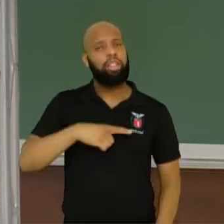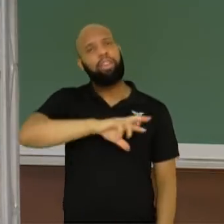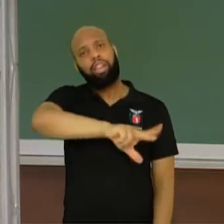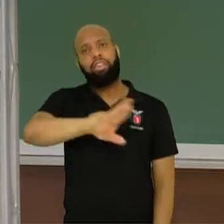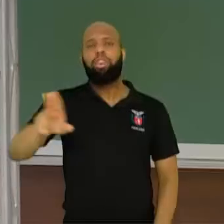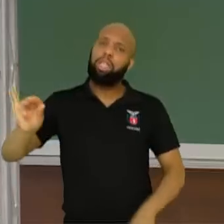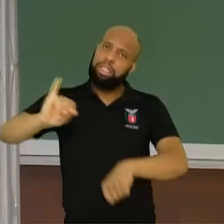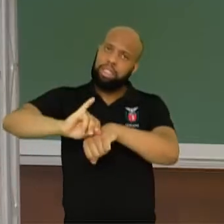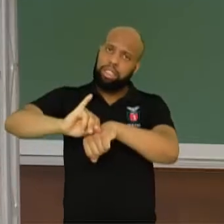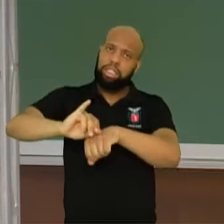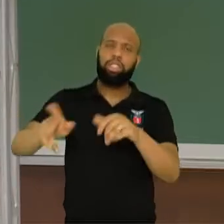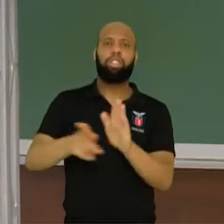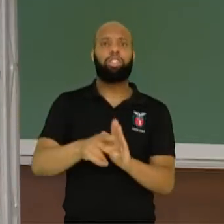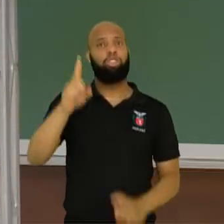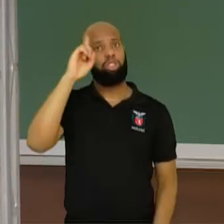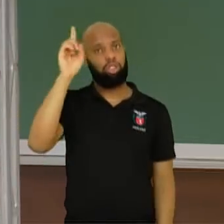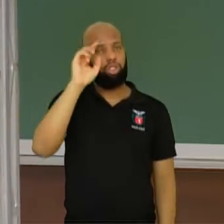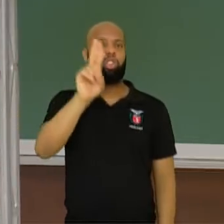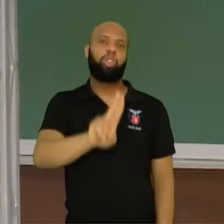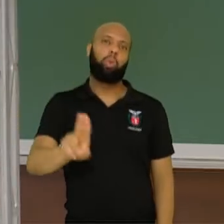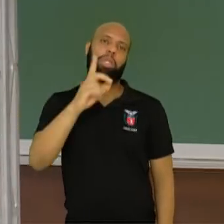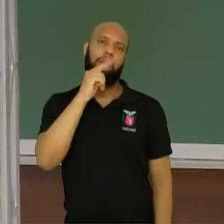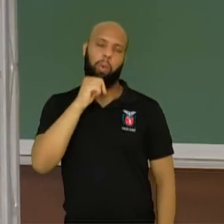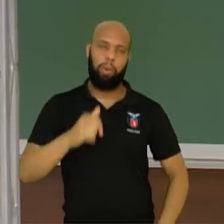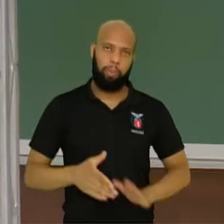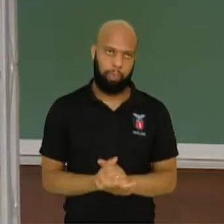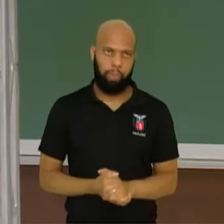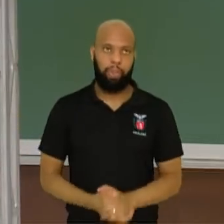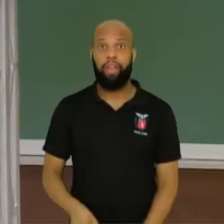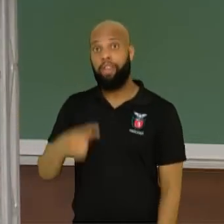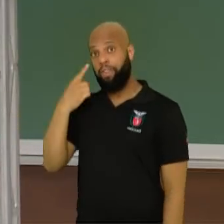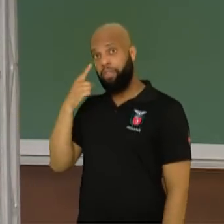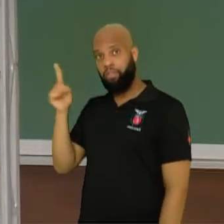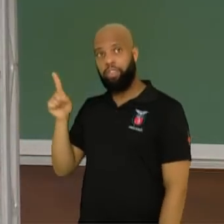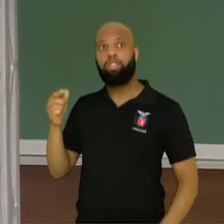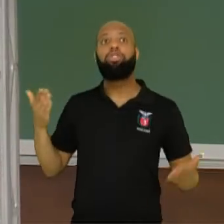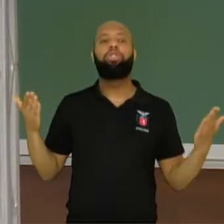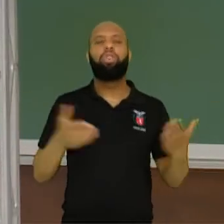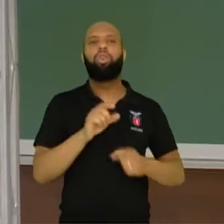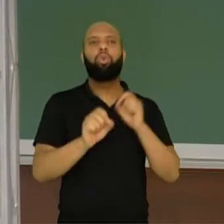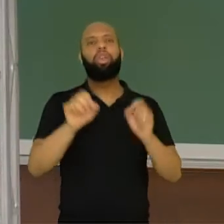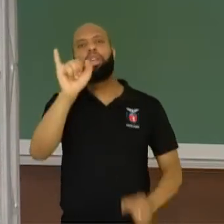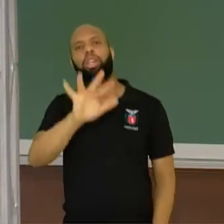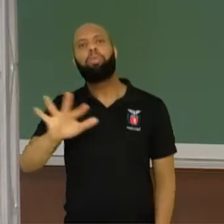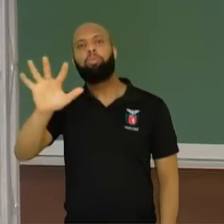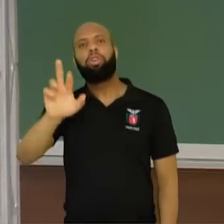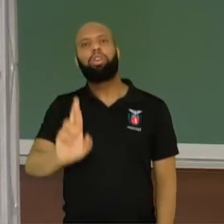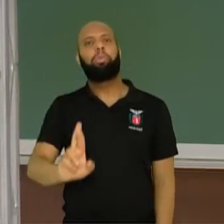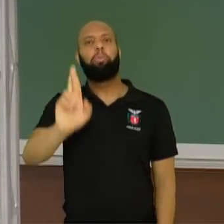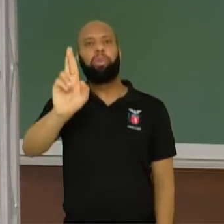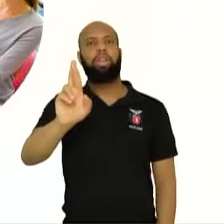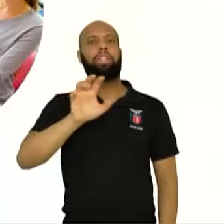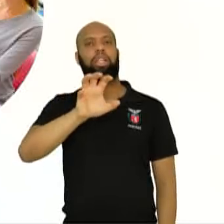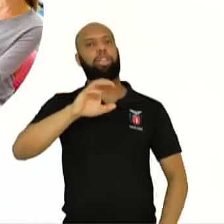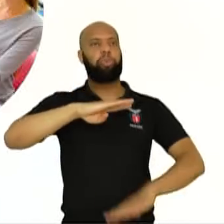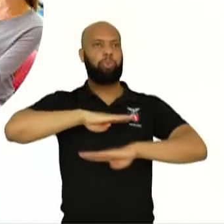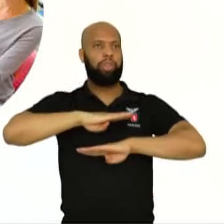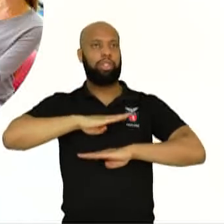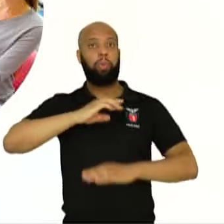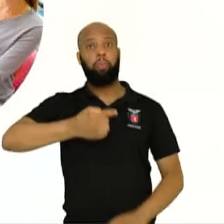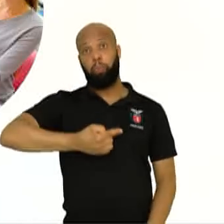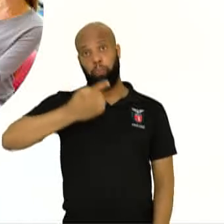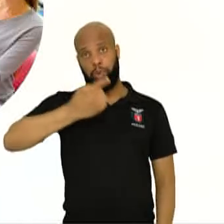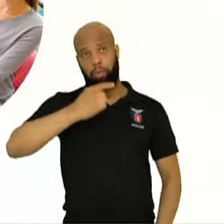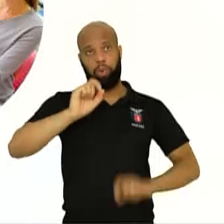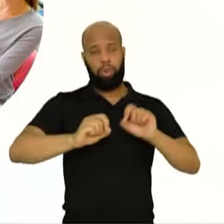do nosso corpo e do ambiente, lavar a roupa, irrigar as plantas, entre outras